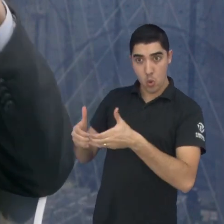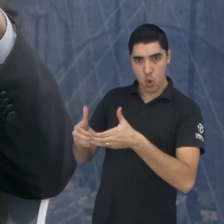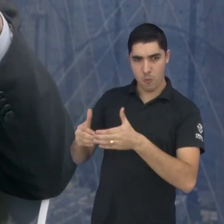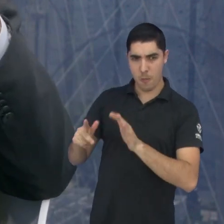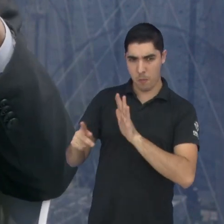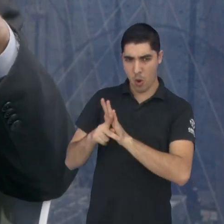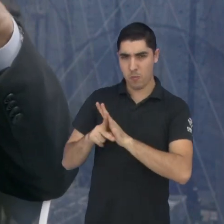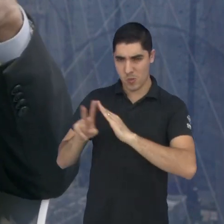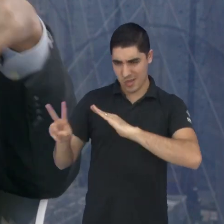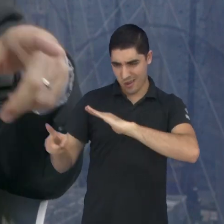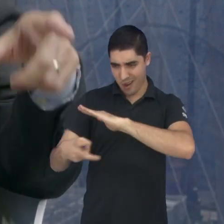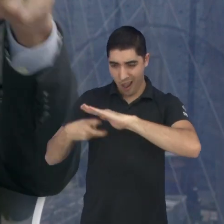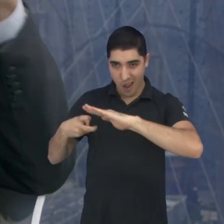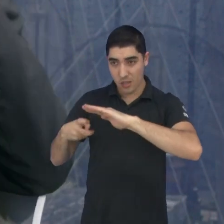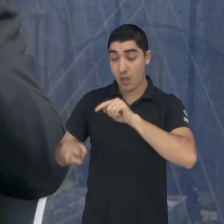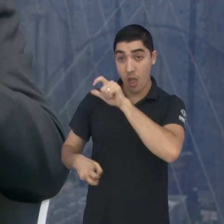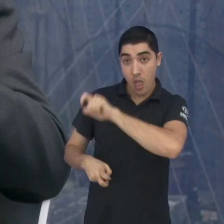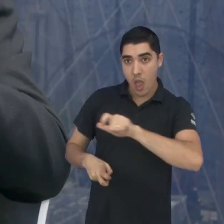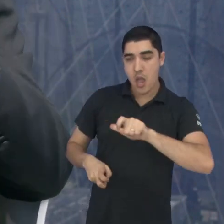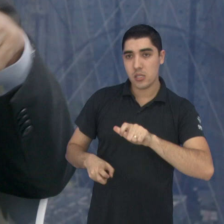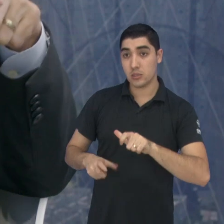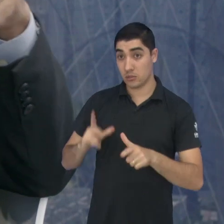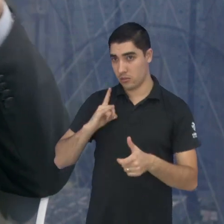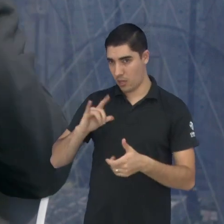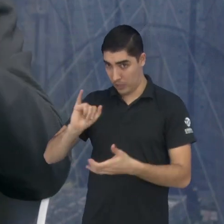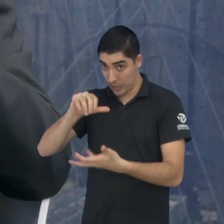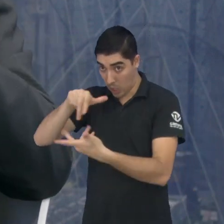grupos internacionais de pessoas que compartilham